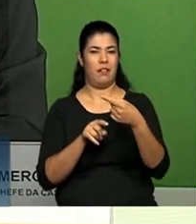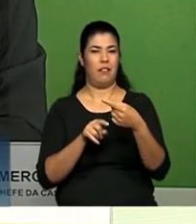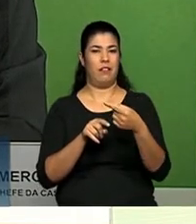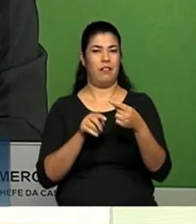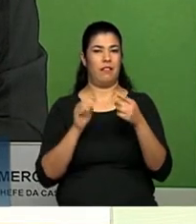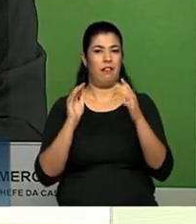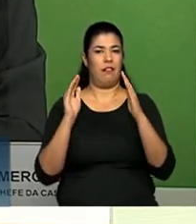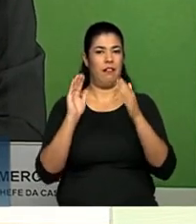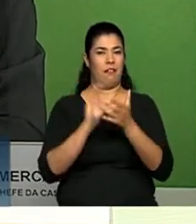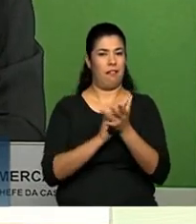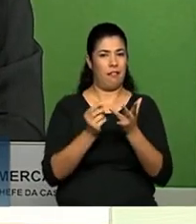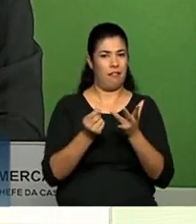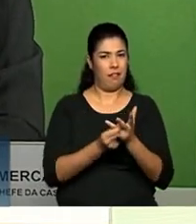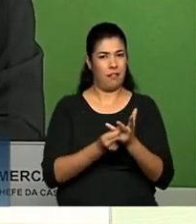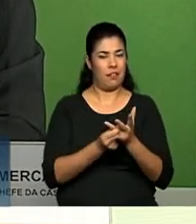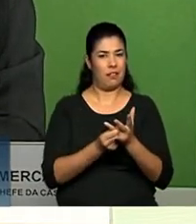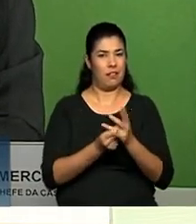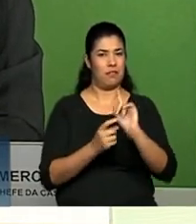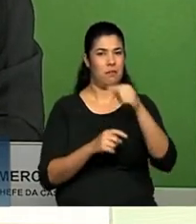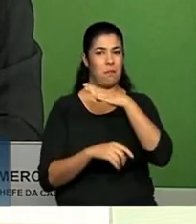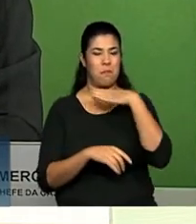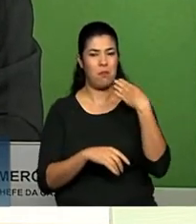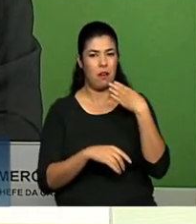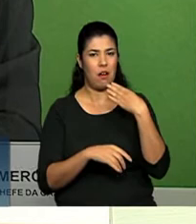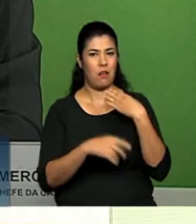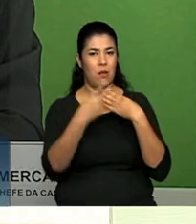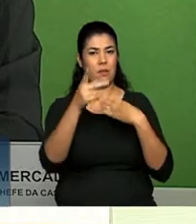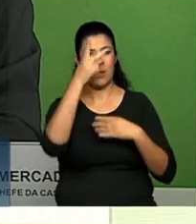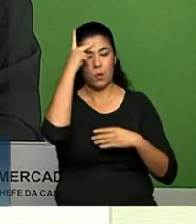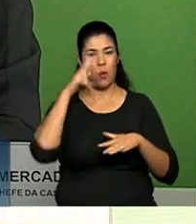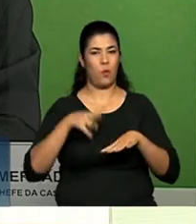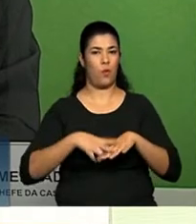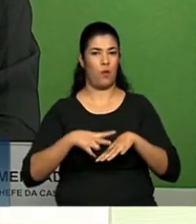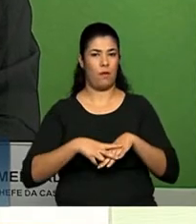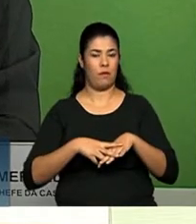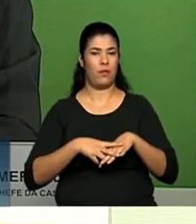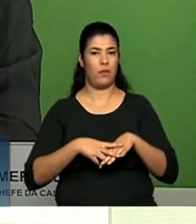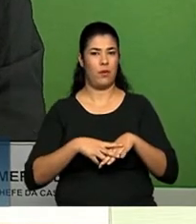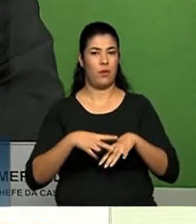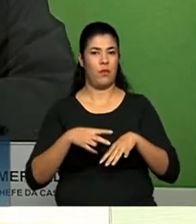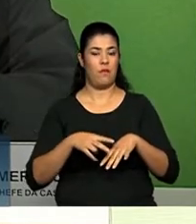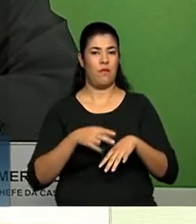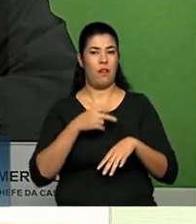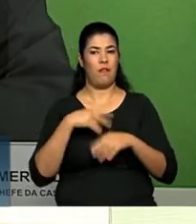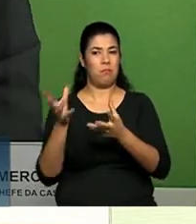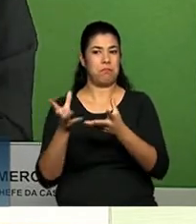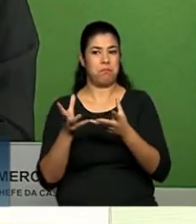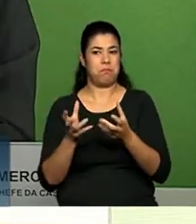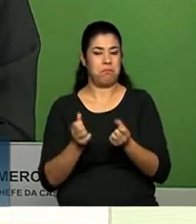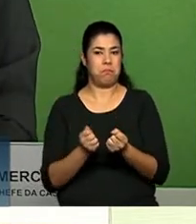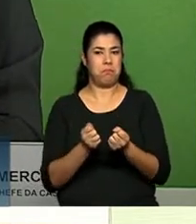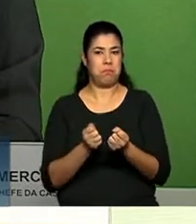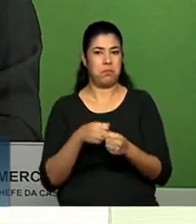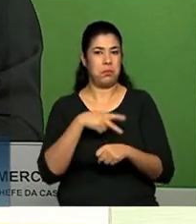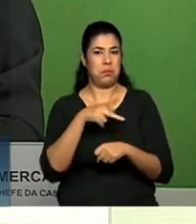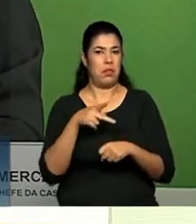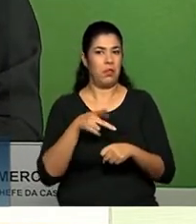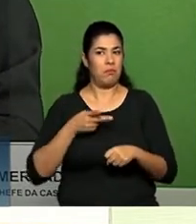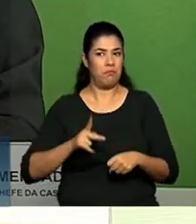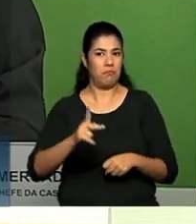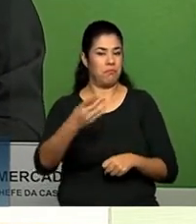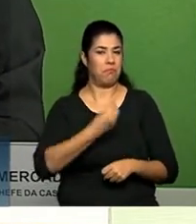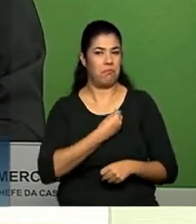a sua viúva, o seu viúvo vai receber pelo resto da vida uma pensão que o país vai pagar, sem que tenha tido nenhuma contribuição. E os outros